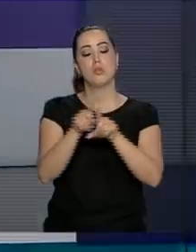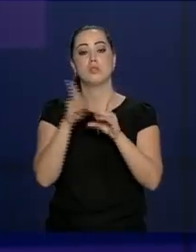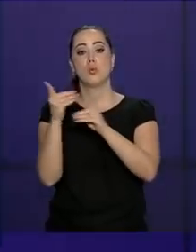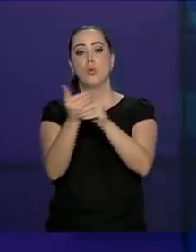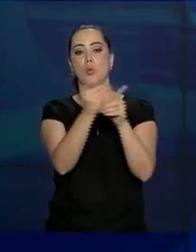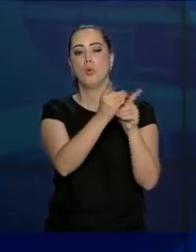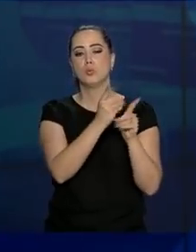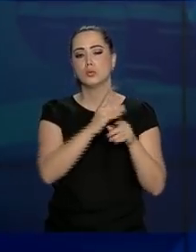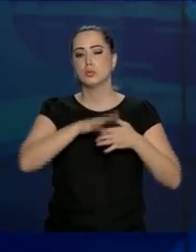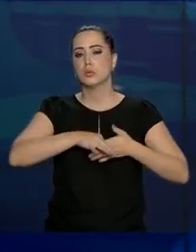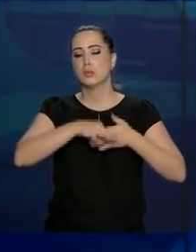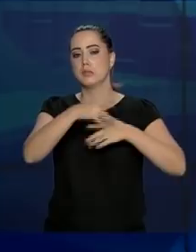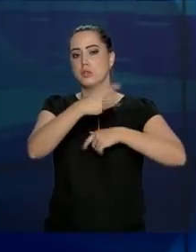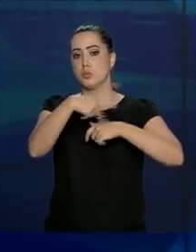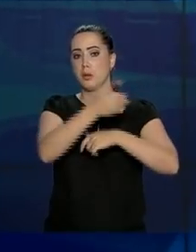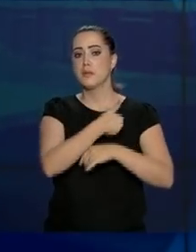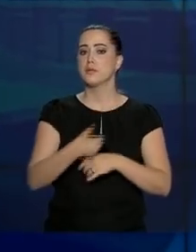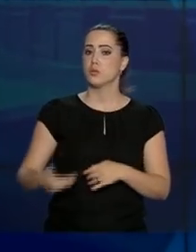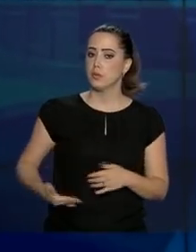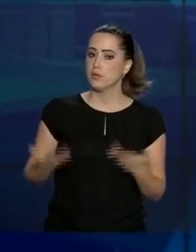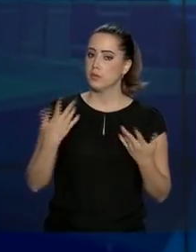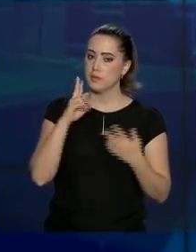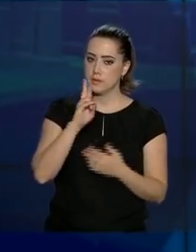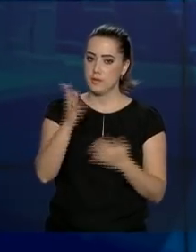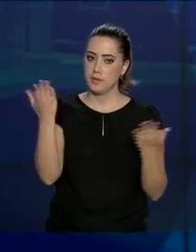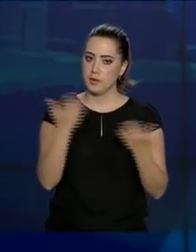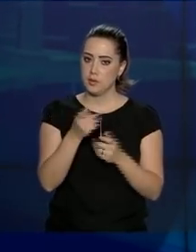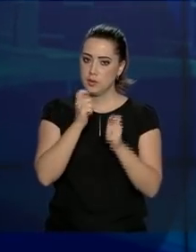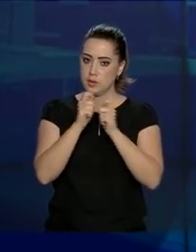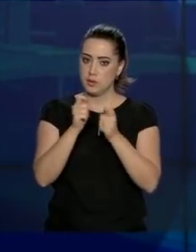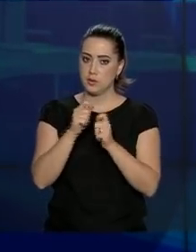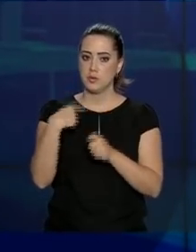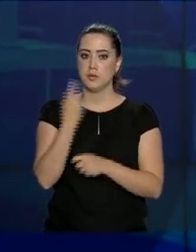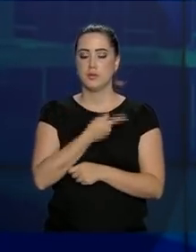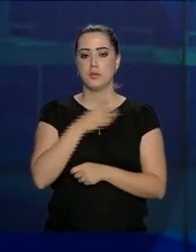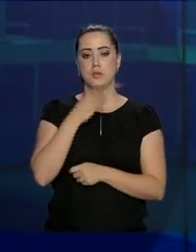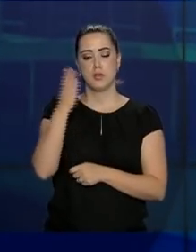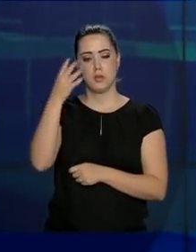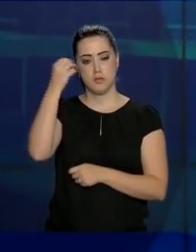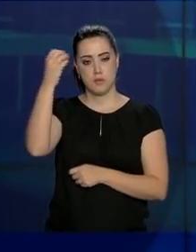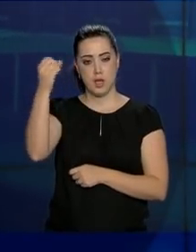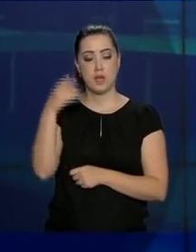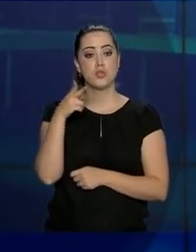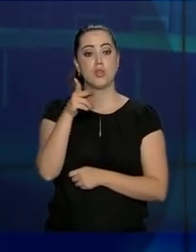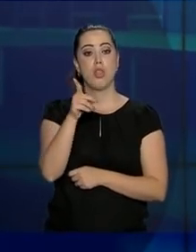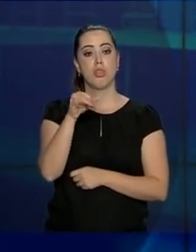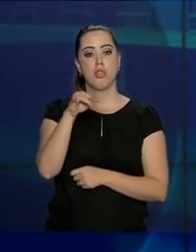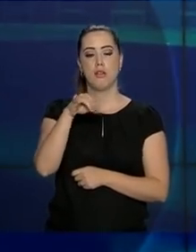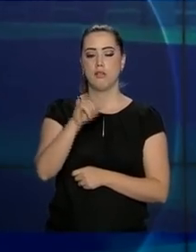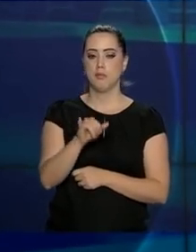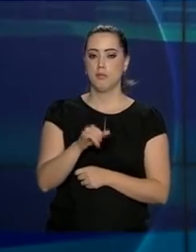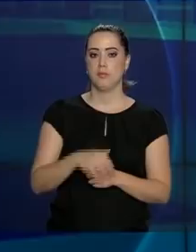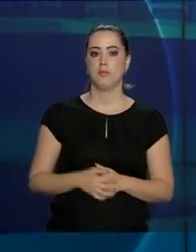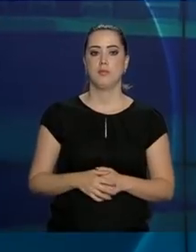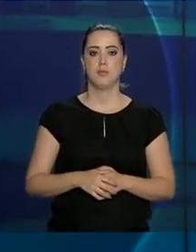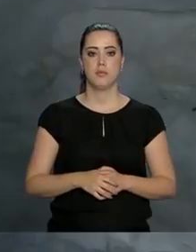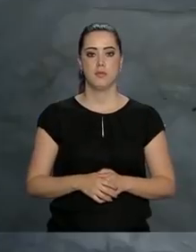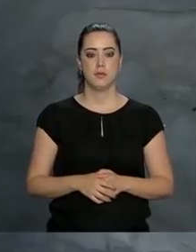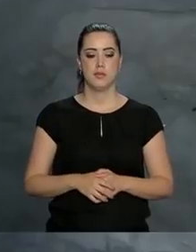com chefes de Estado e governo. É o que você vai ver na reportagem da nossa enviada a Davos, Daniele Popoff.